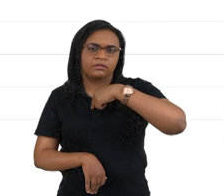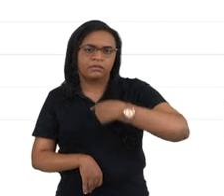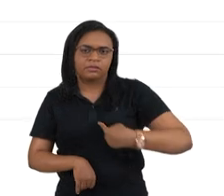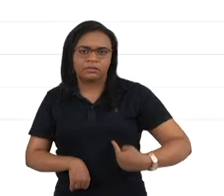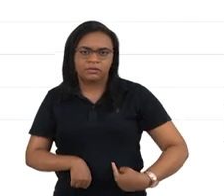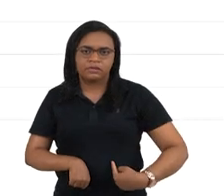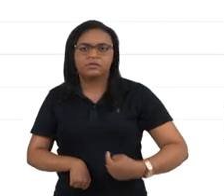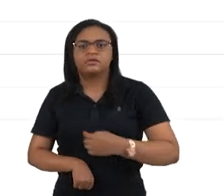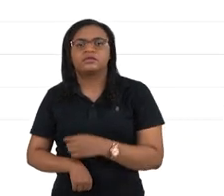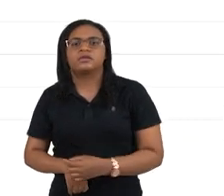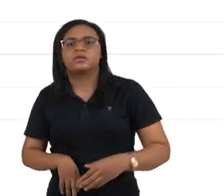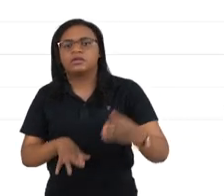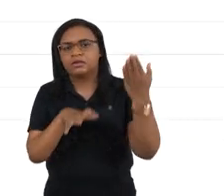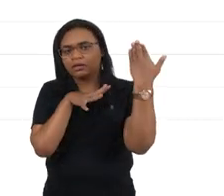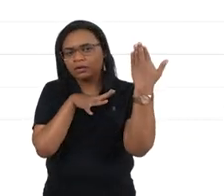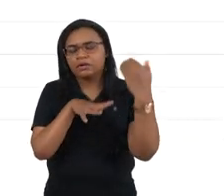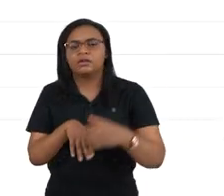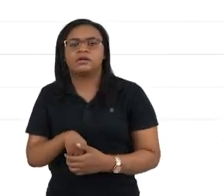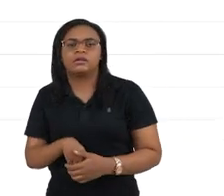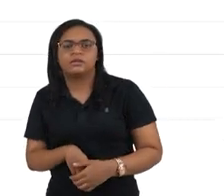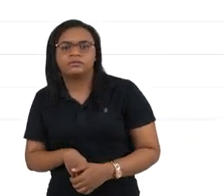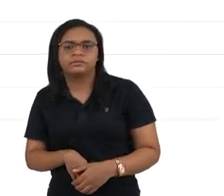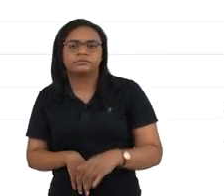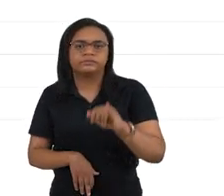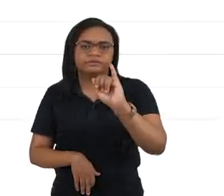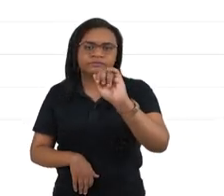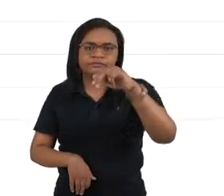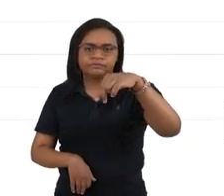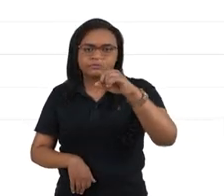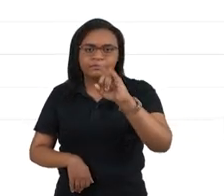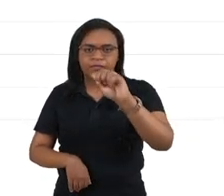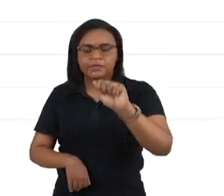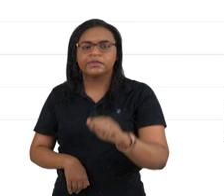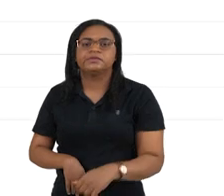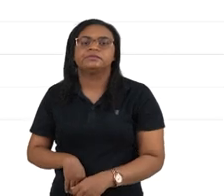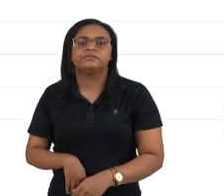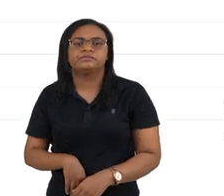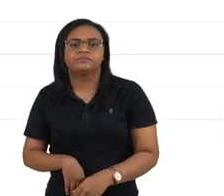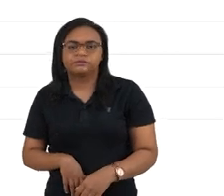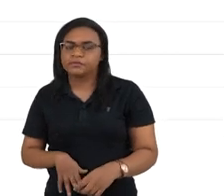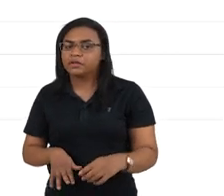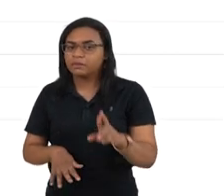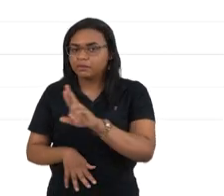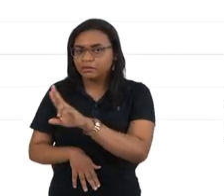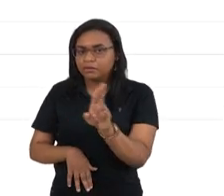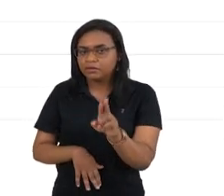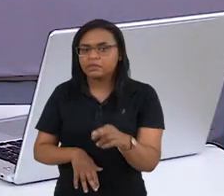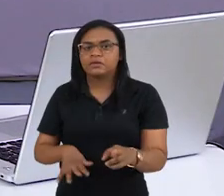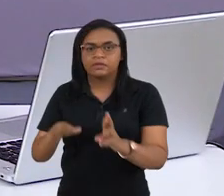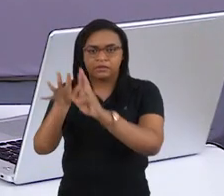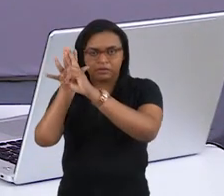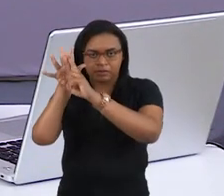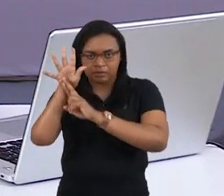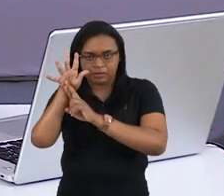Depois, alcançou a Arábia através da Índia, onde os matemáticos a tratavam pela mesma designação, regra de